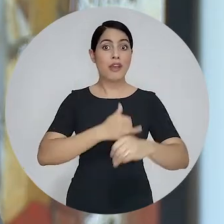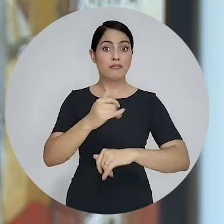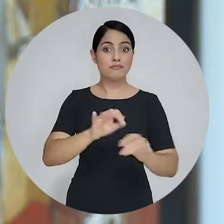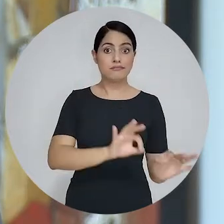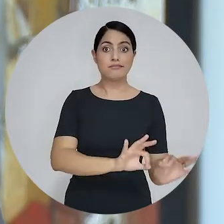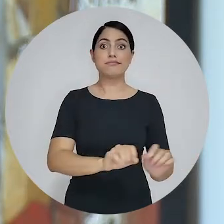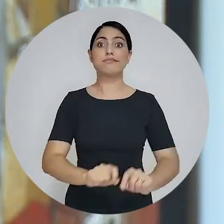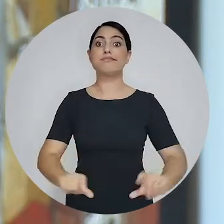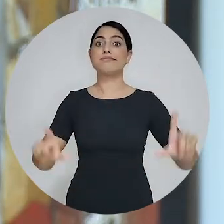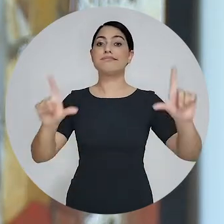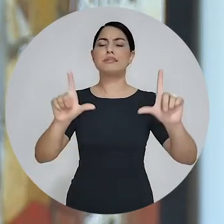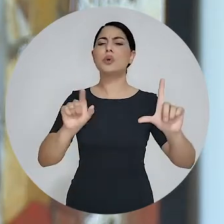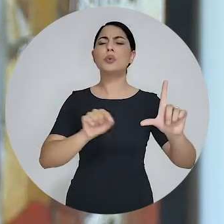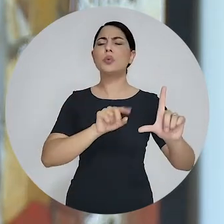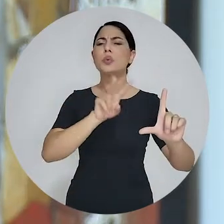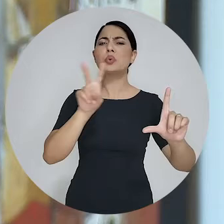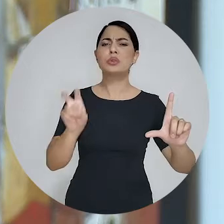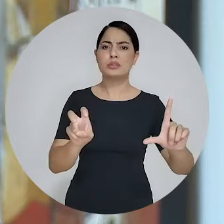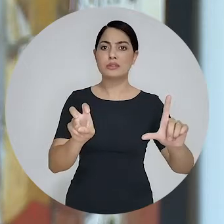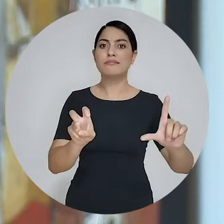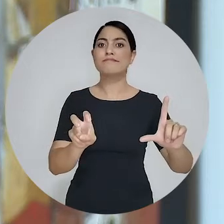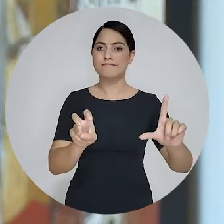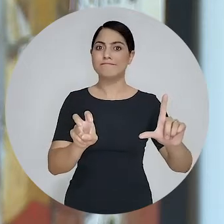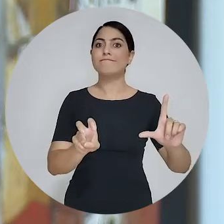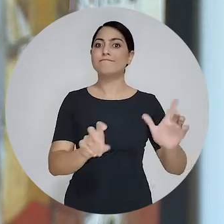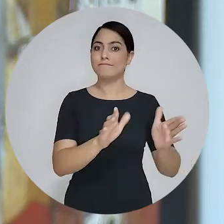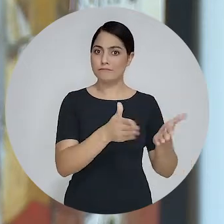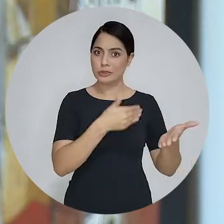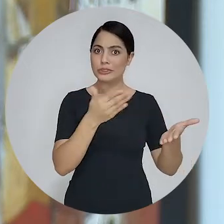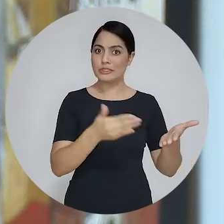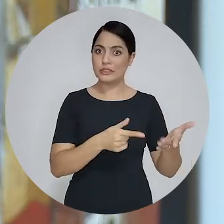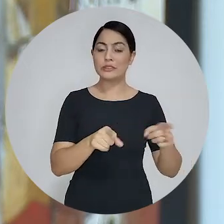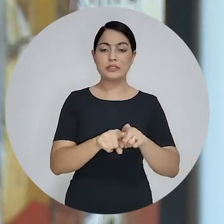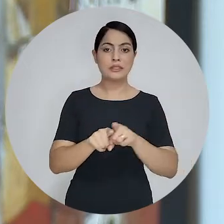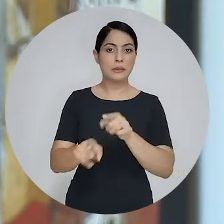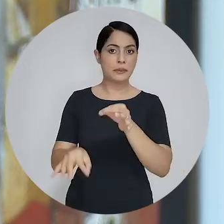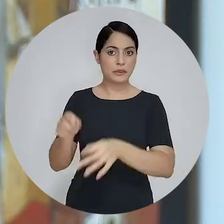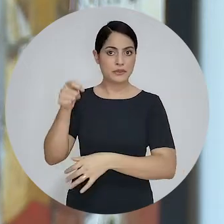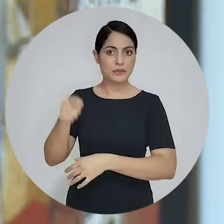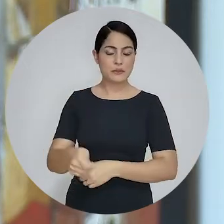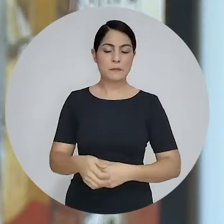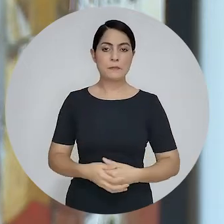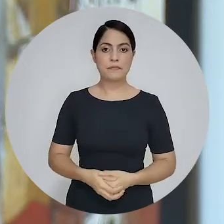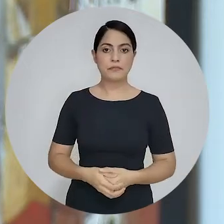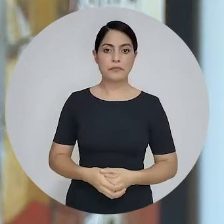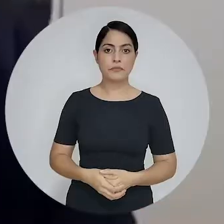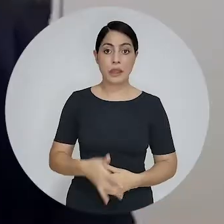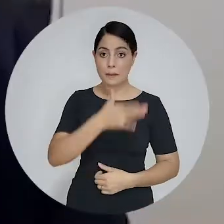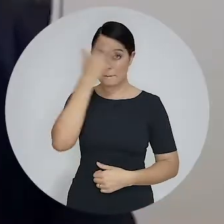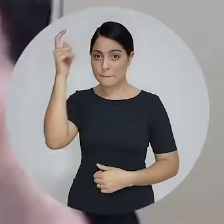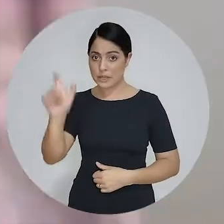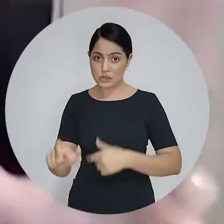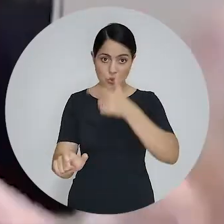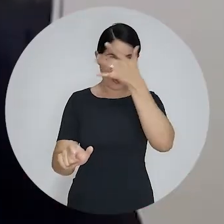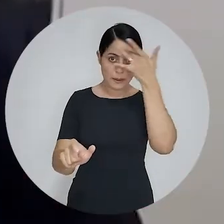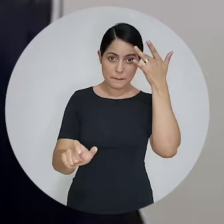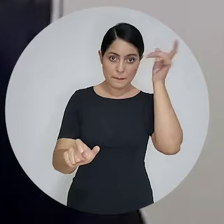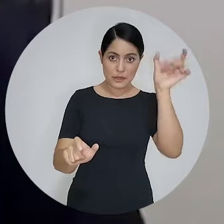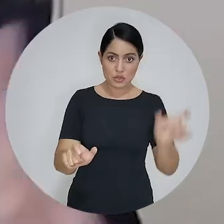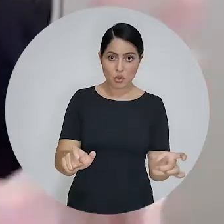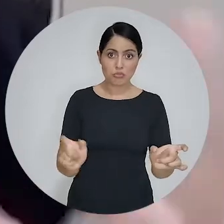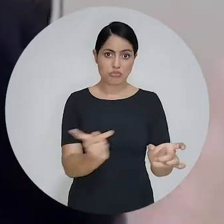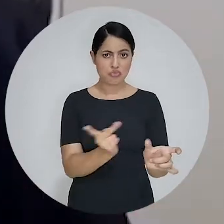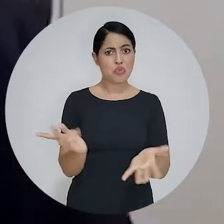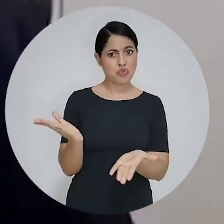edição, faz parte de uma série que aborda temas controvertidos na doutrina e jurisprudência. Se você tem um